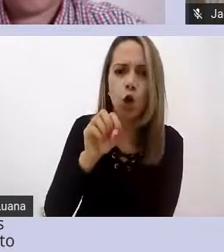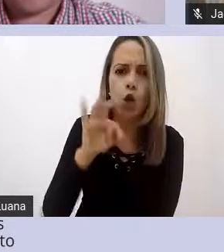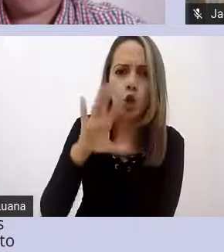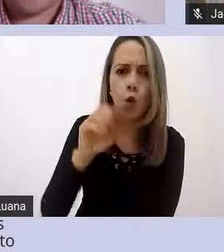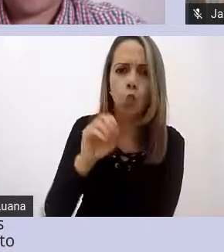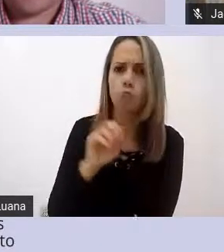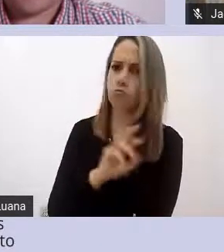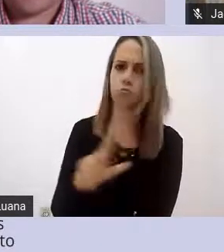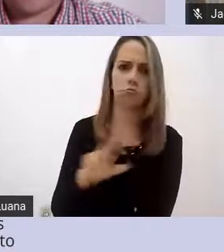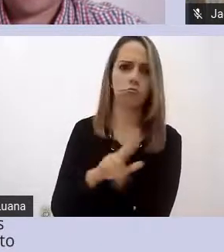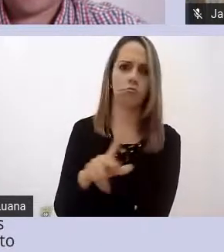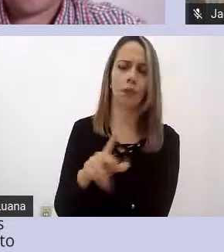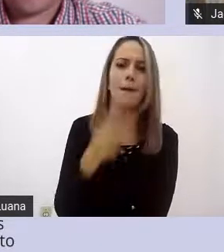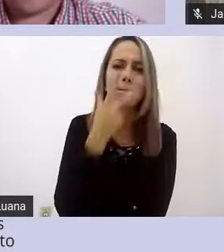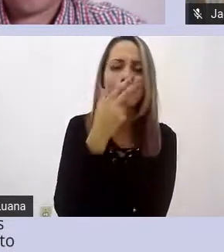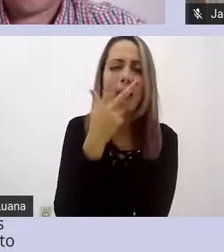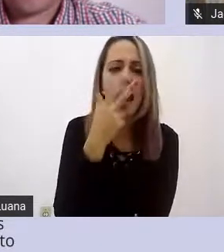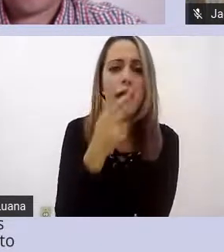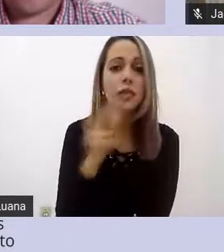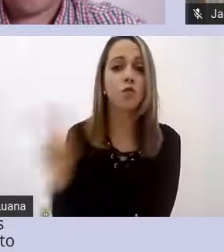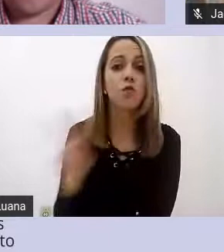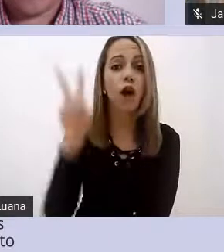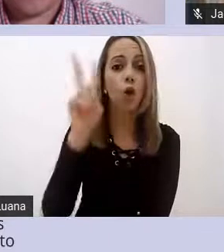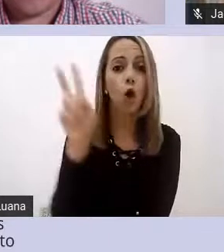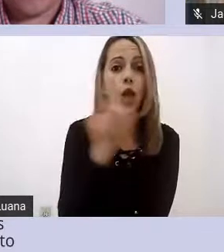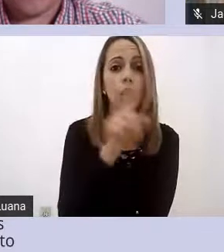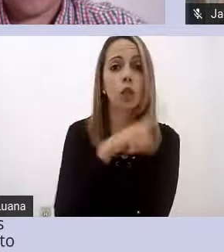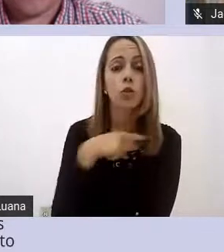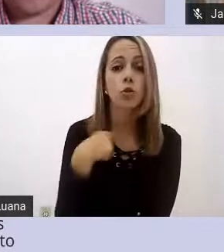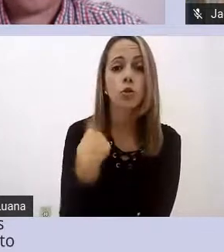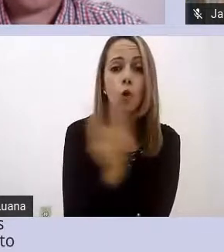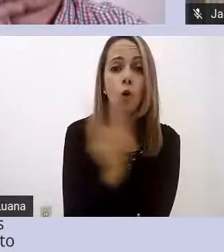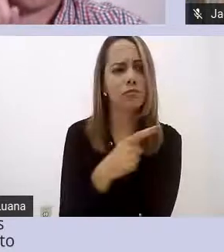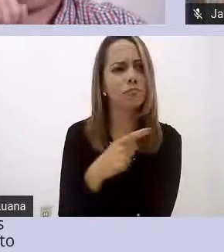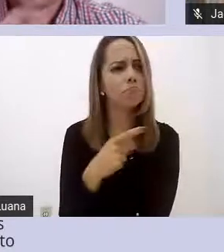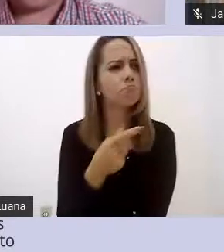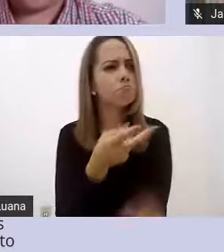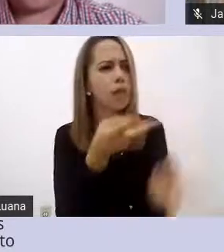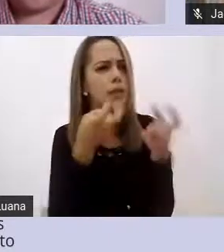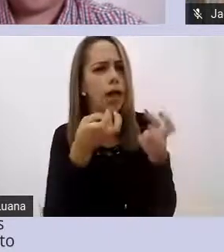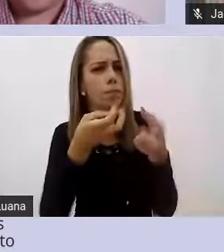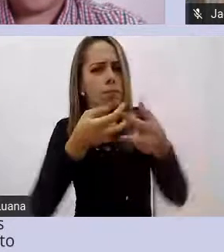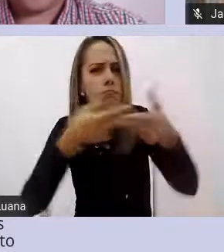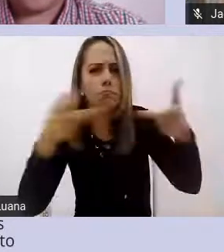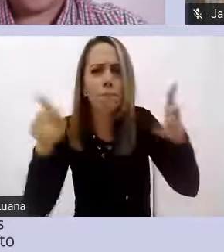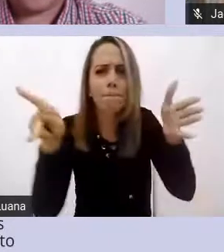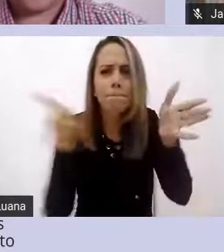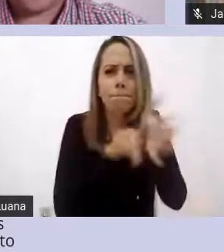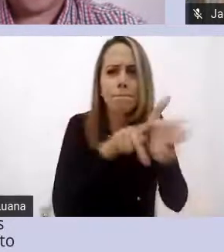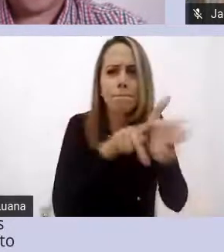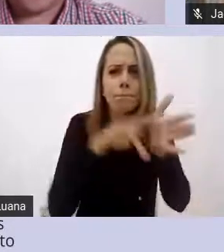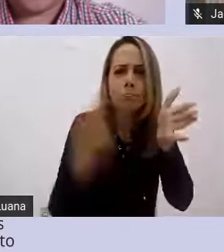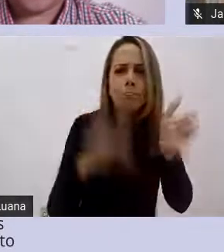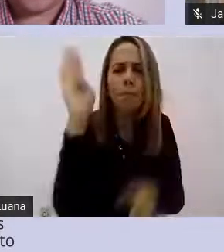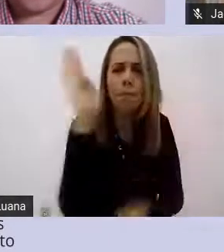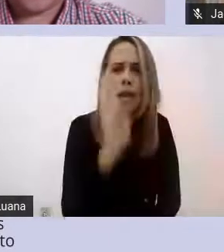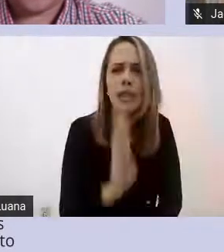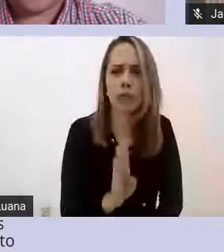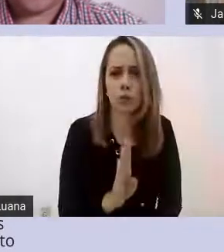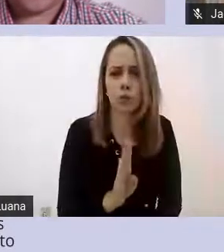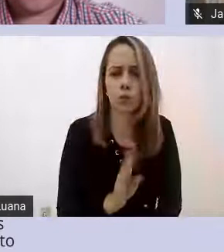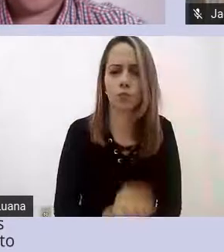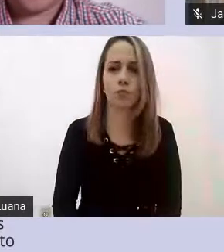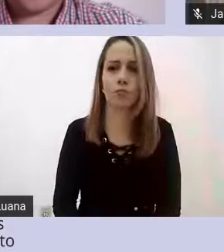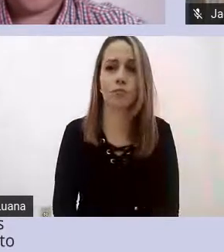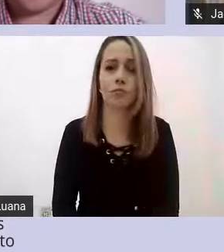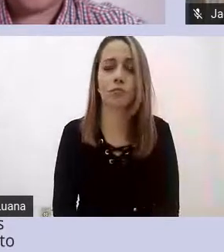dos nossos produtos. E o perigo que nós temos corrido recentemente com a retomada de determinados produtos é